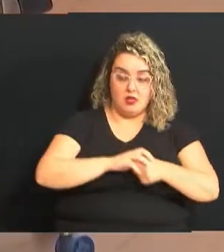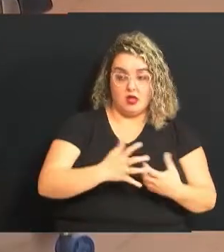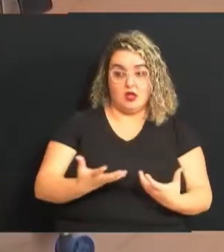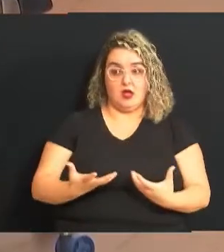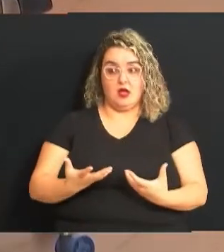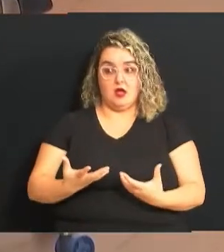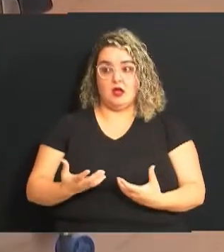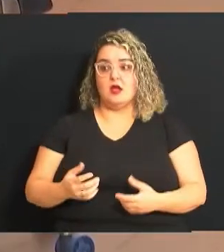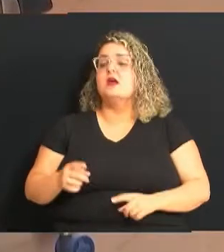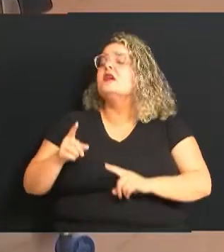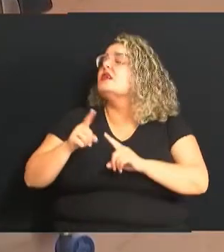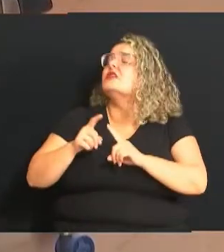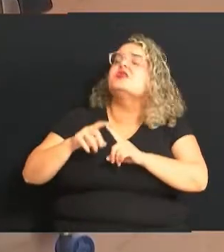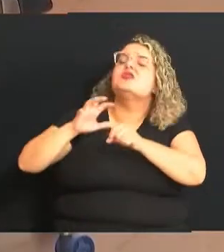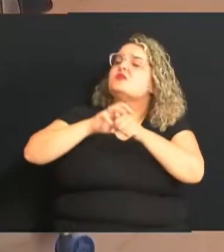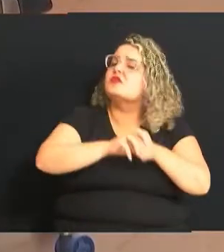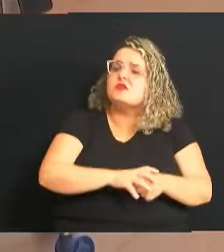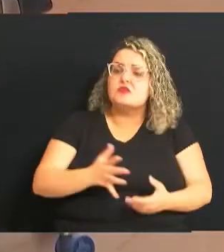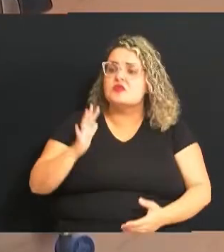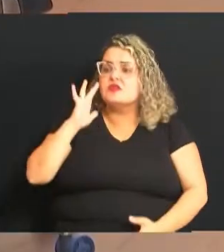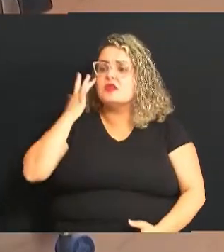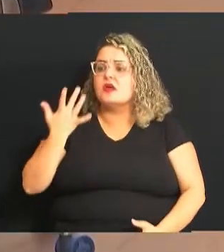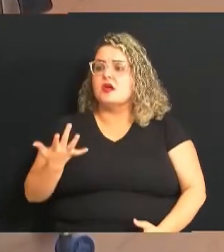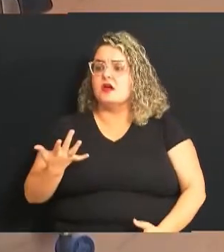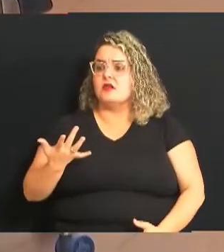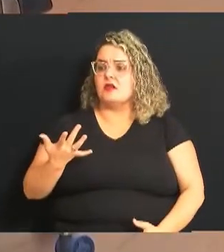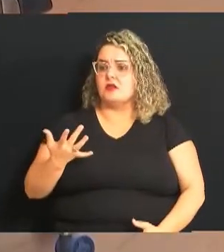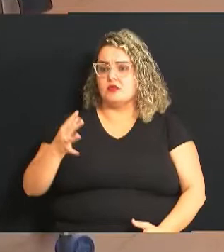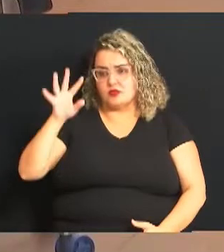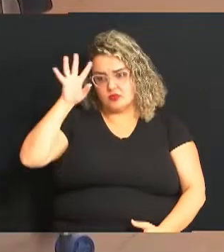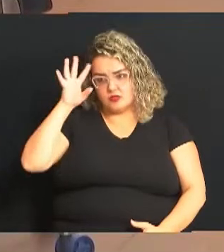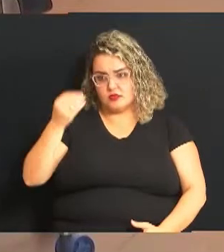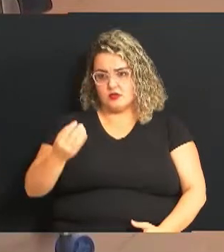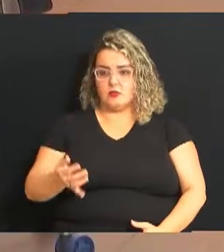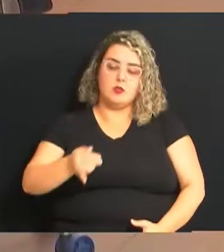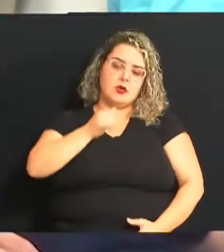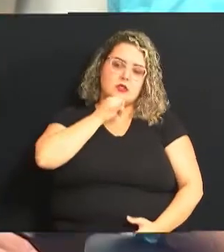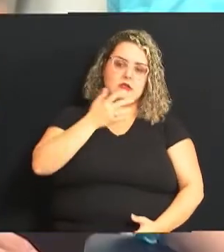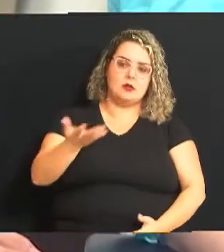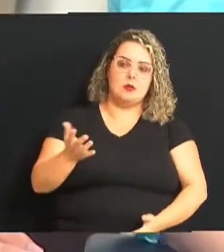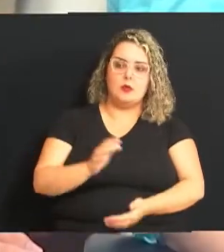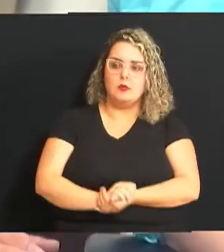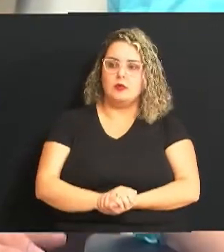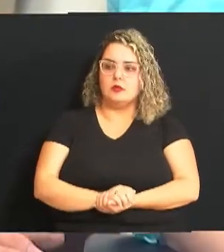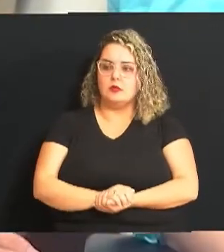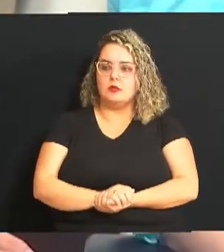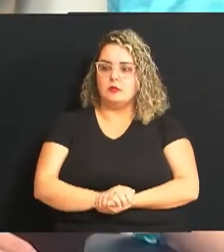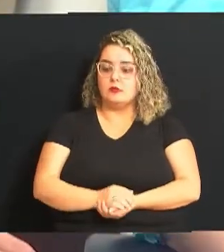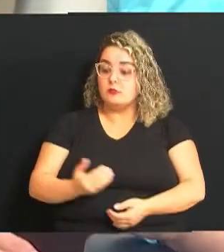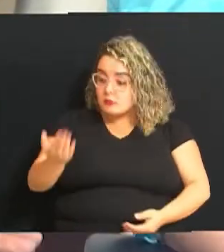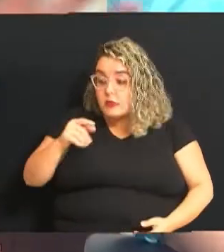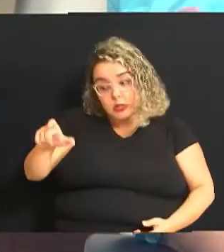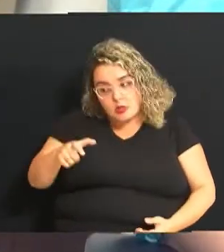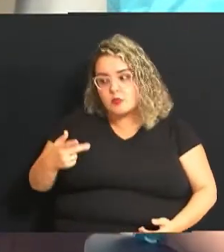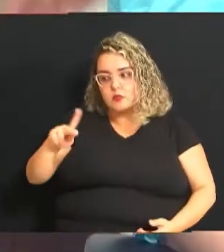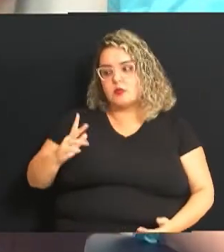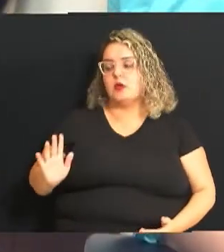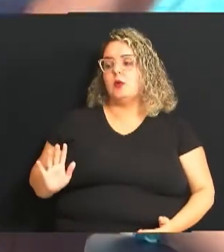Que tipo de ameaça, vereador, o senhor tomou conhecimento? Não, por exemplo, me dá seu cartão. Eu tenho